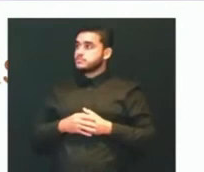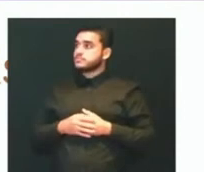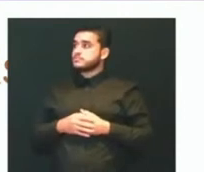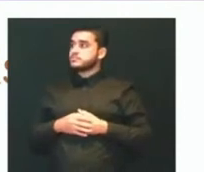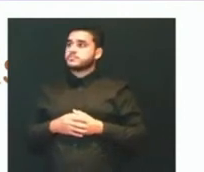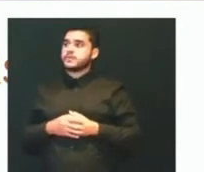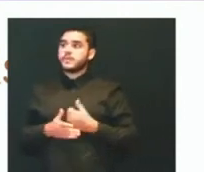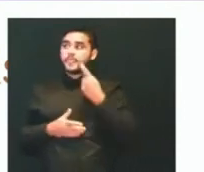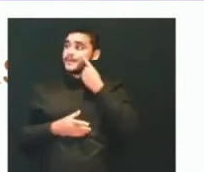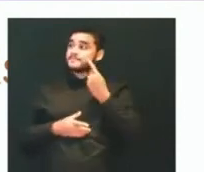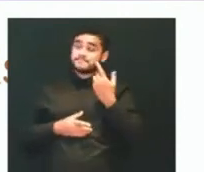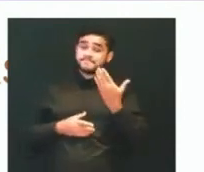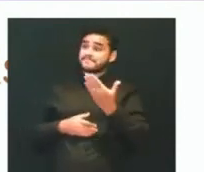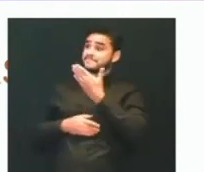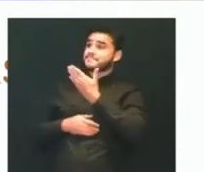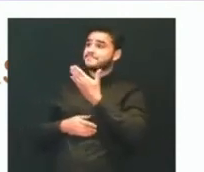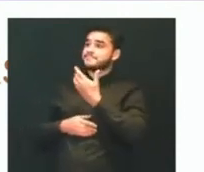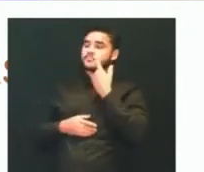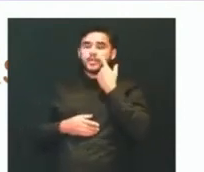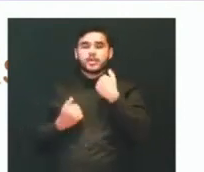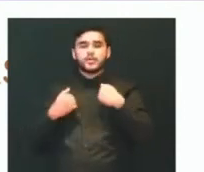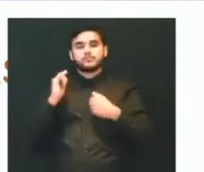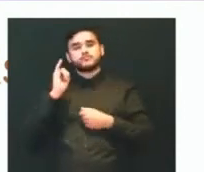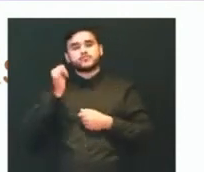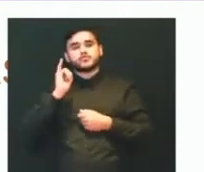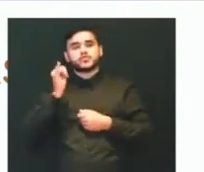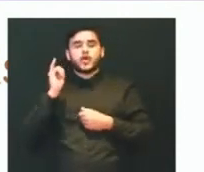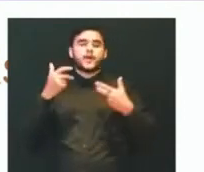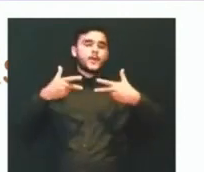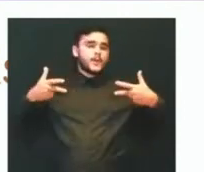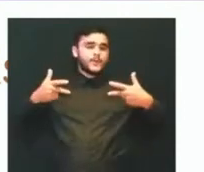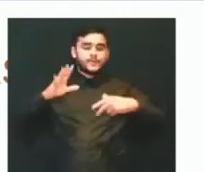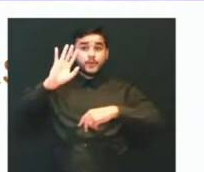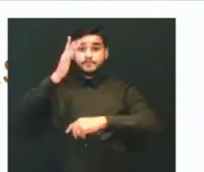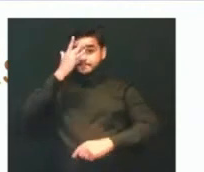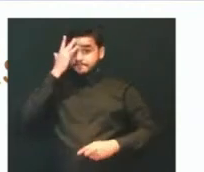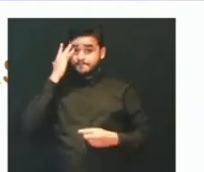Senta que lá vem a história, né? Eu queria contar uma história de 2 pacientes